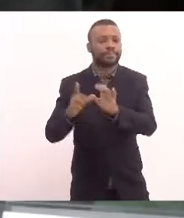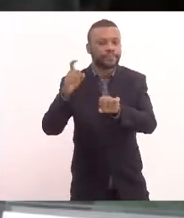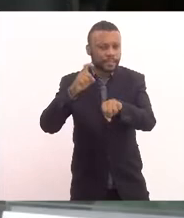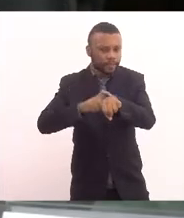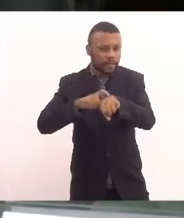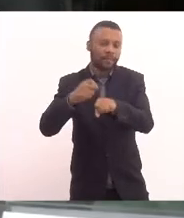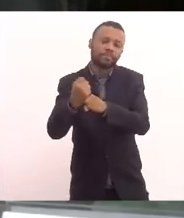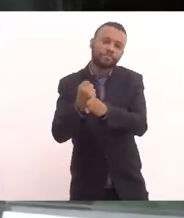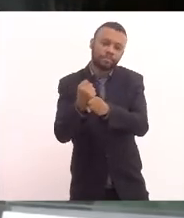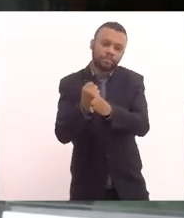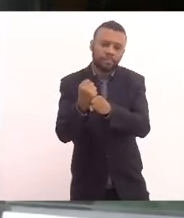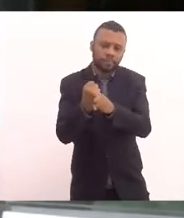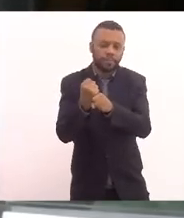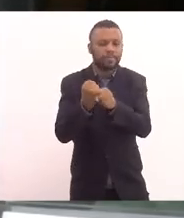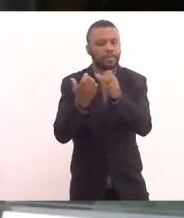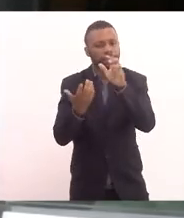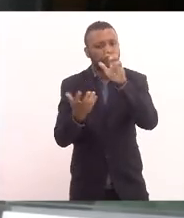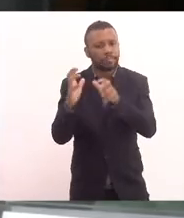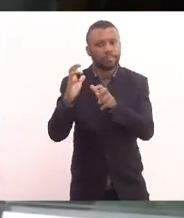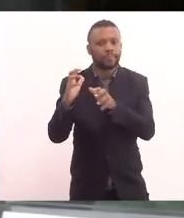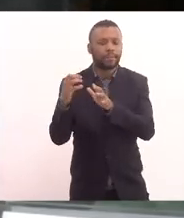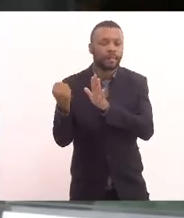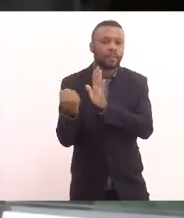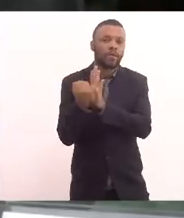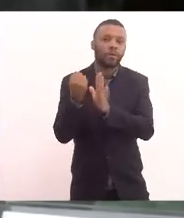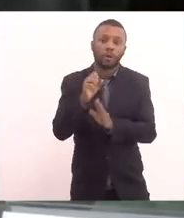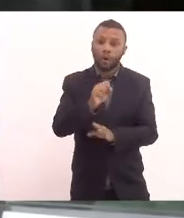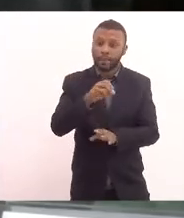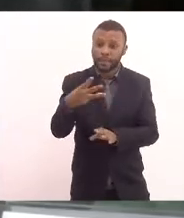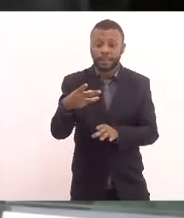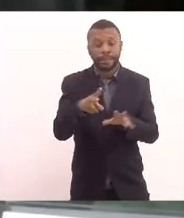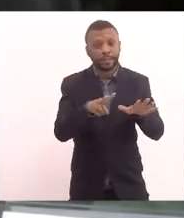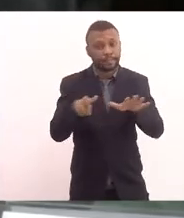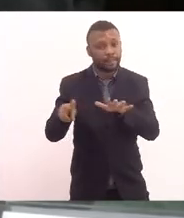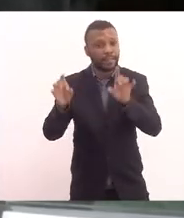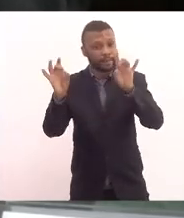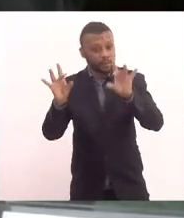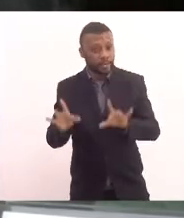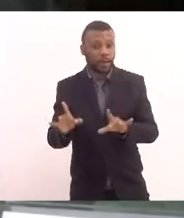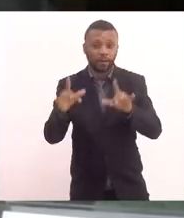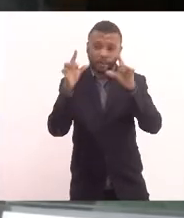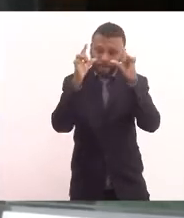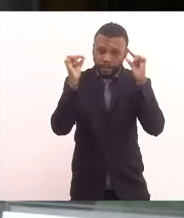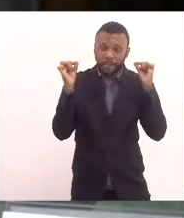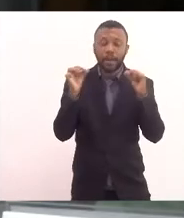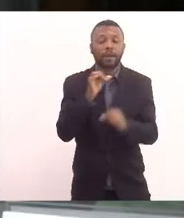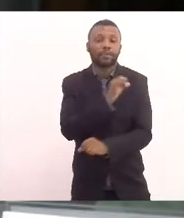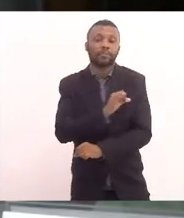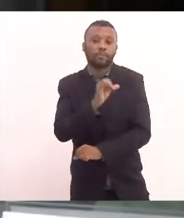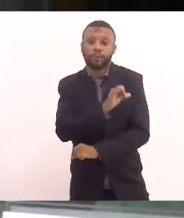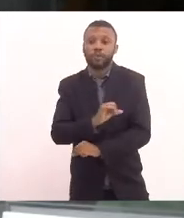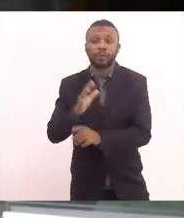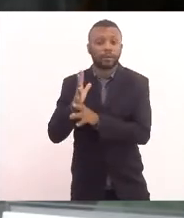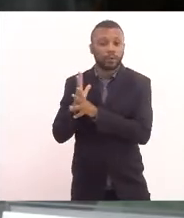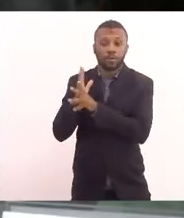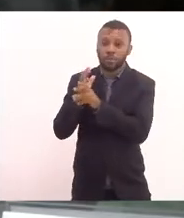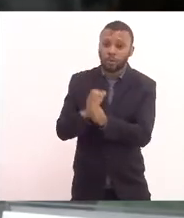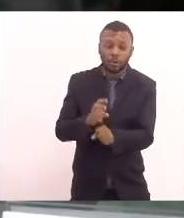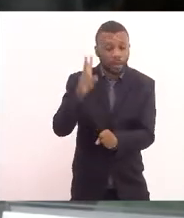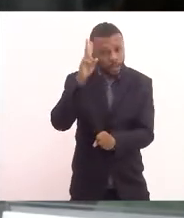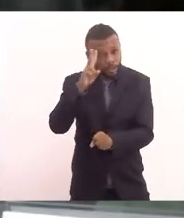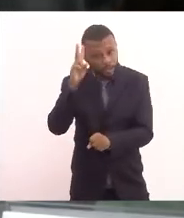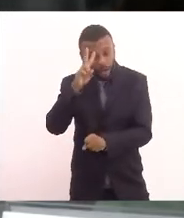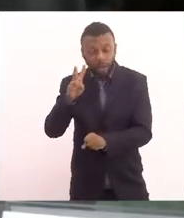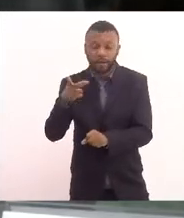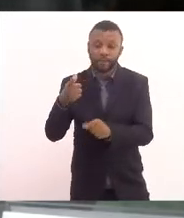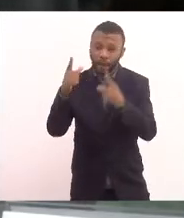nesse ano, nesse contexto histórico da 83ª Semana de Enfermagem do Rio de Janeiro, nesse contexto histórico, num ano histórico para a